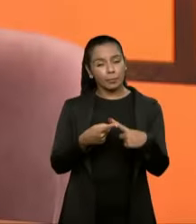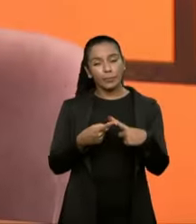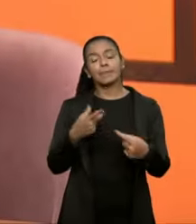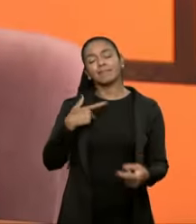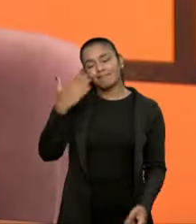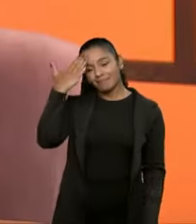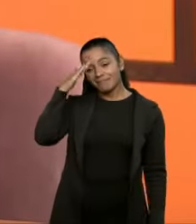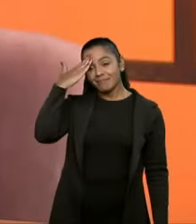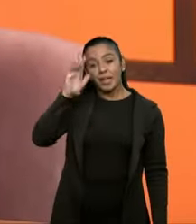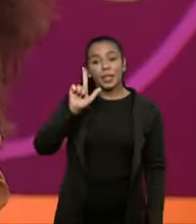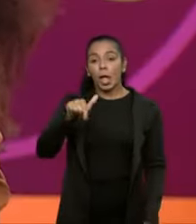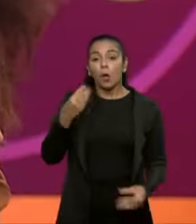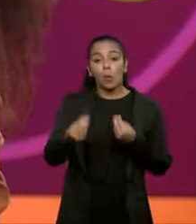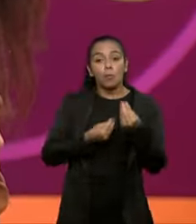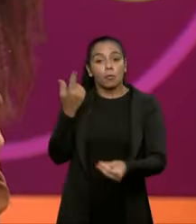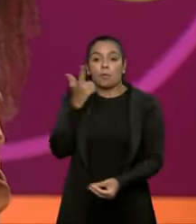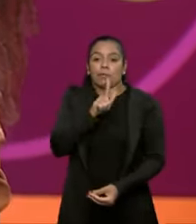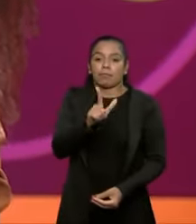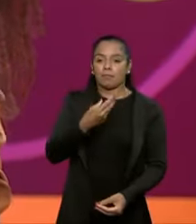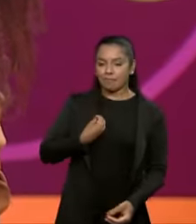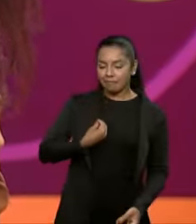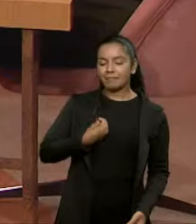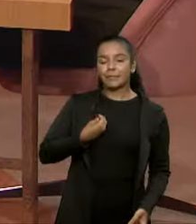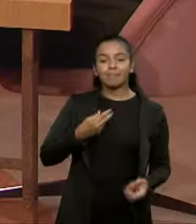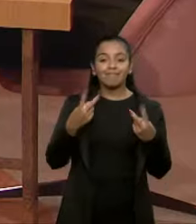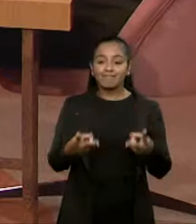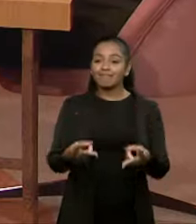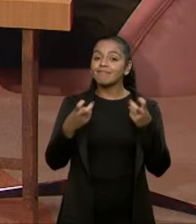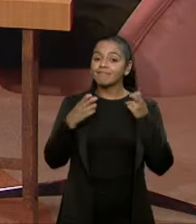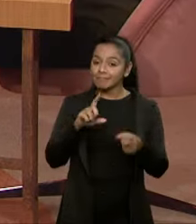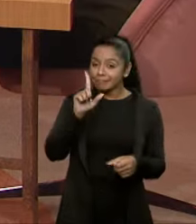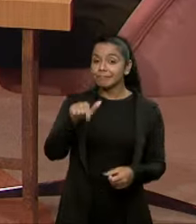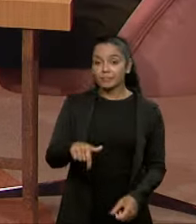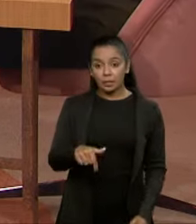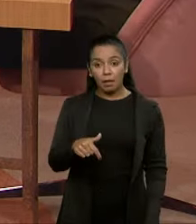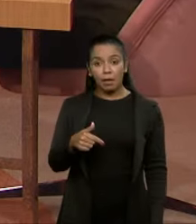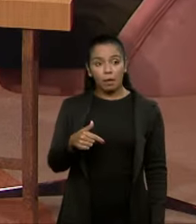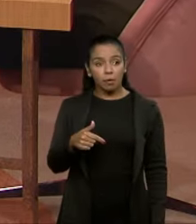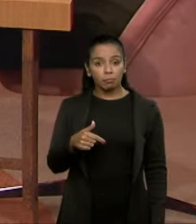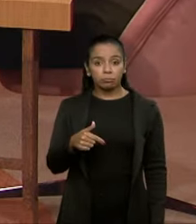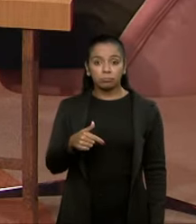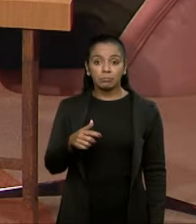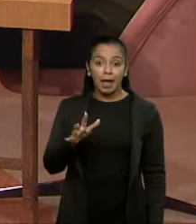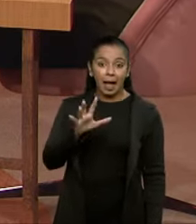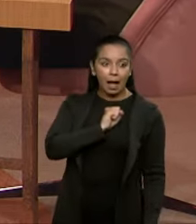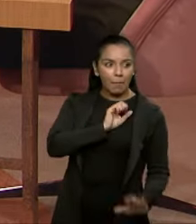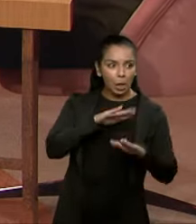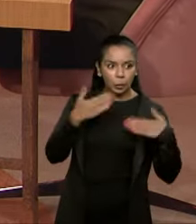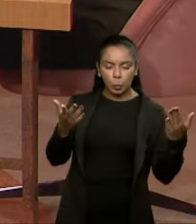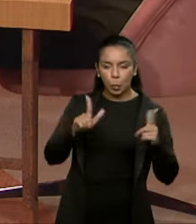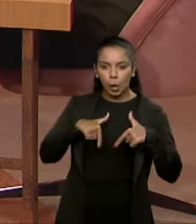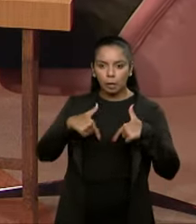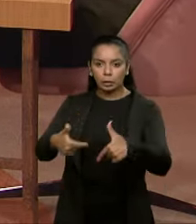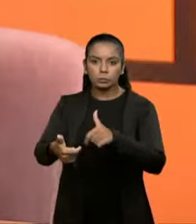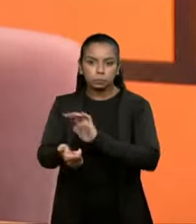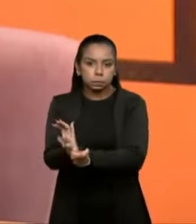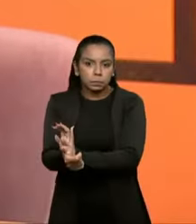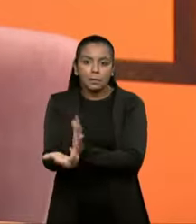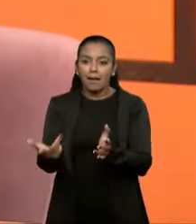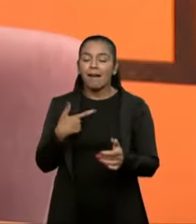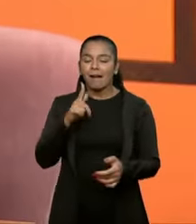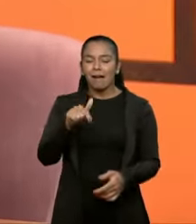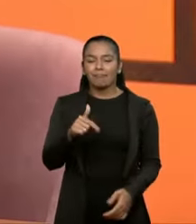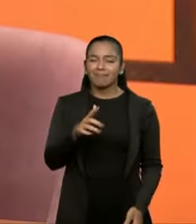que essa é a forma de sobrevivência. Exatamente. E você percebe que você é amado quando você faz. Ah, um amado